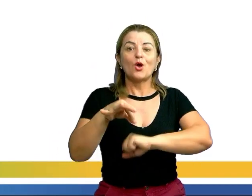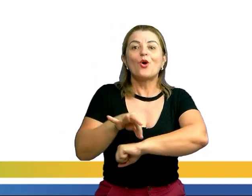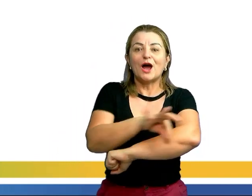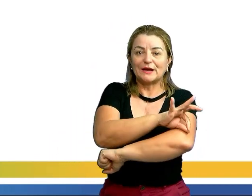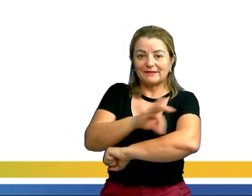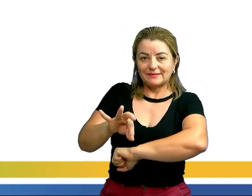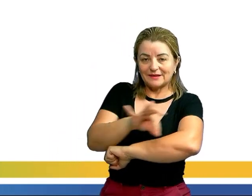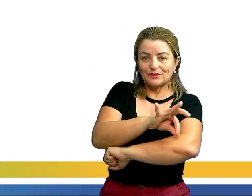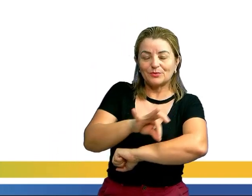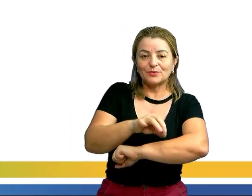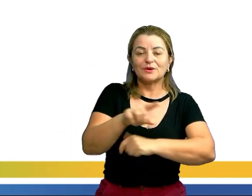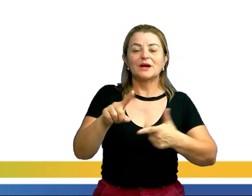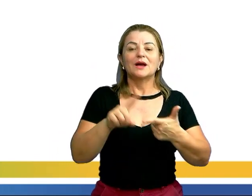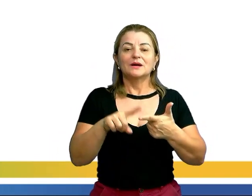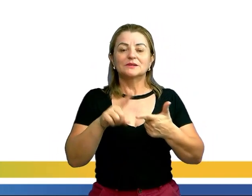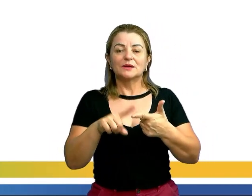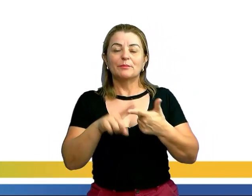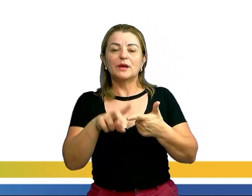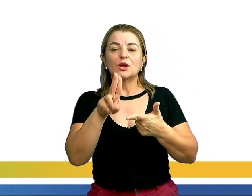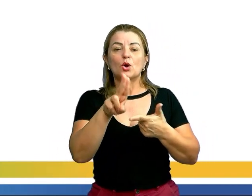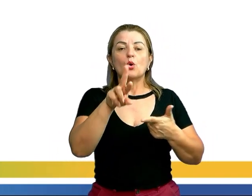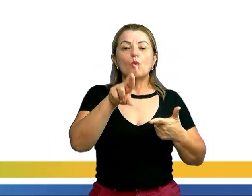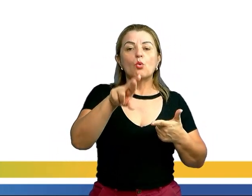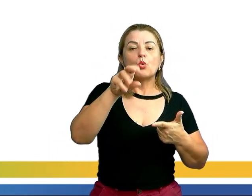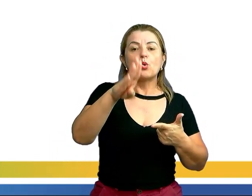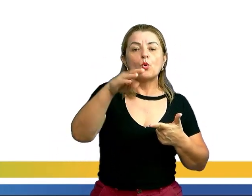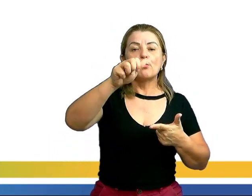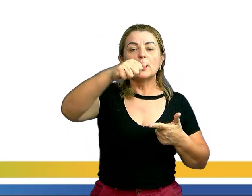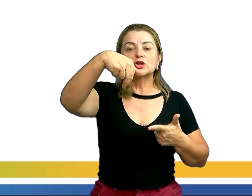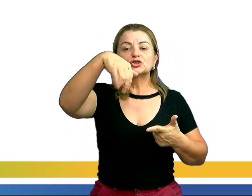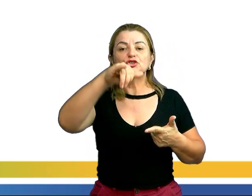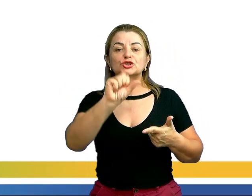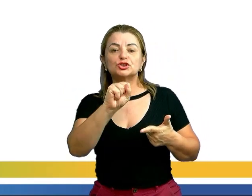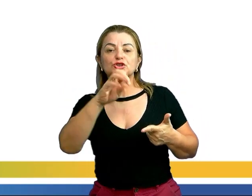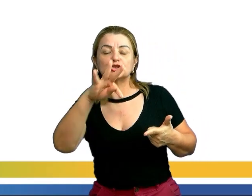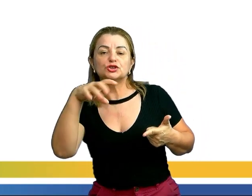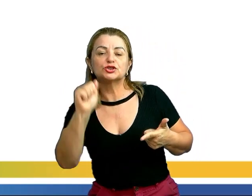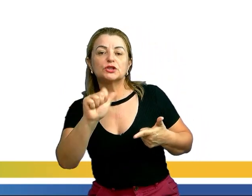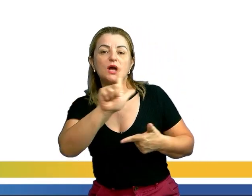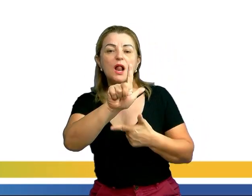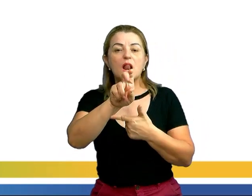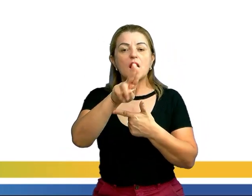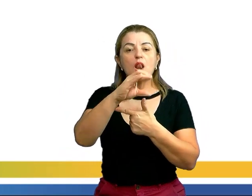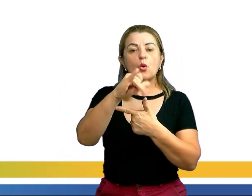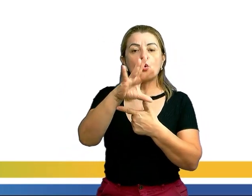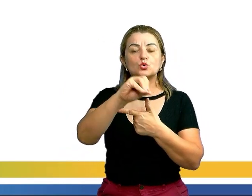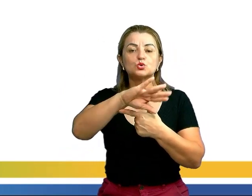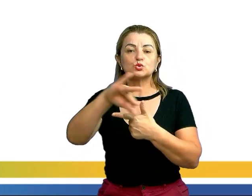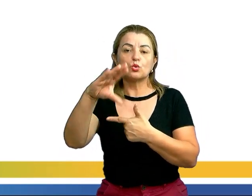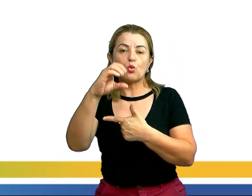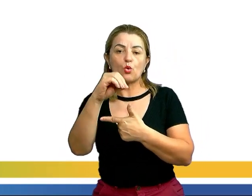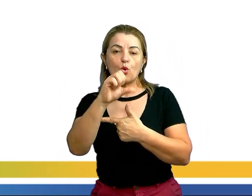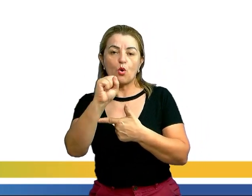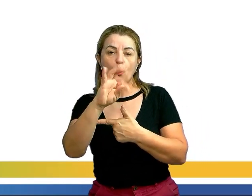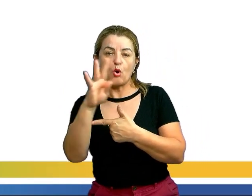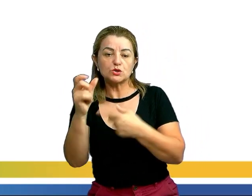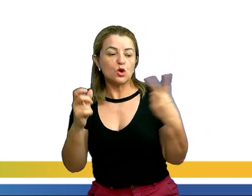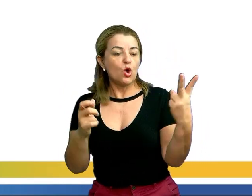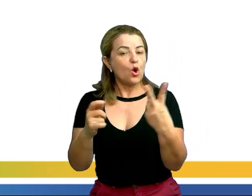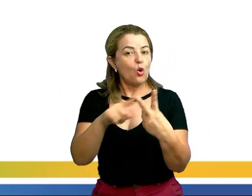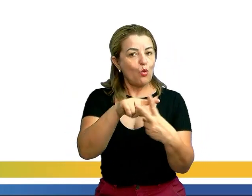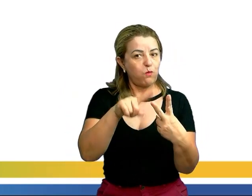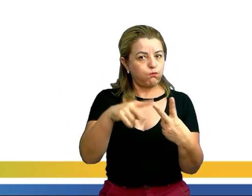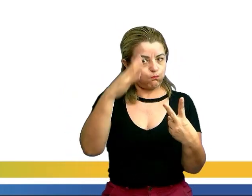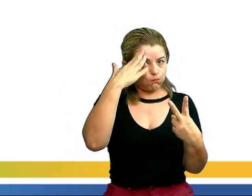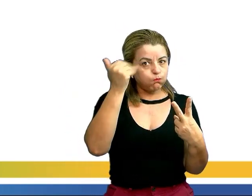parte também o urbanista Lúcio Costa, que eram grandes nomes da construção aqui no